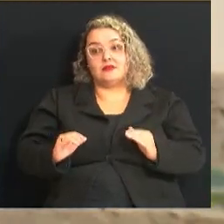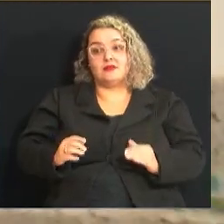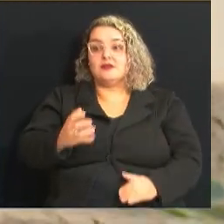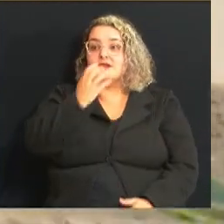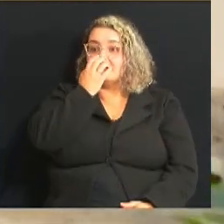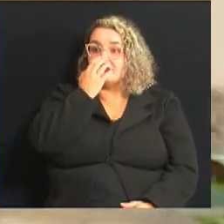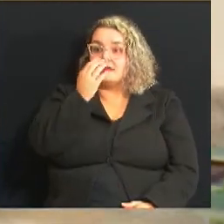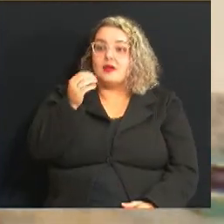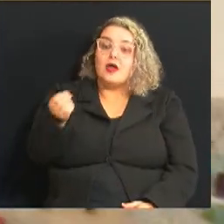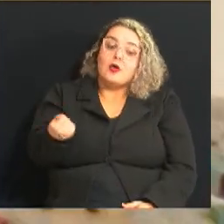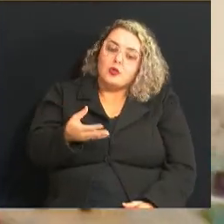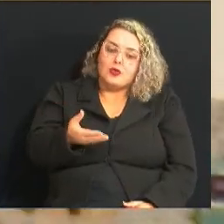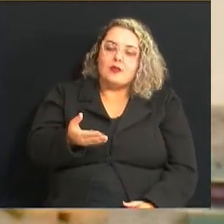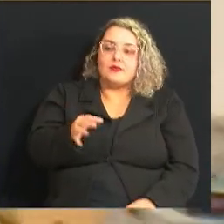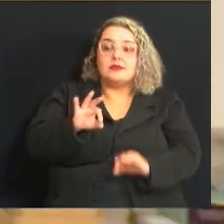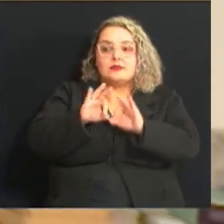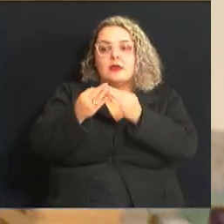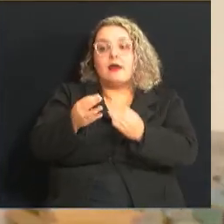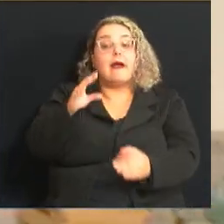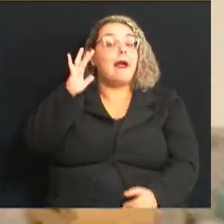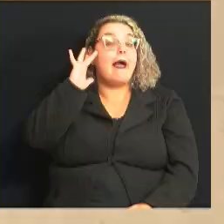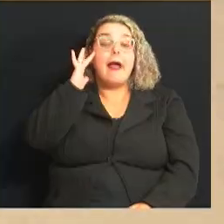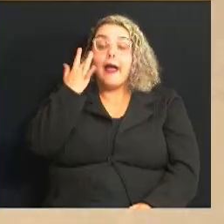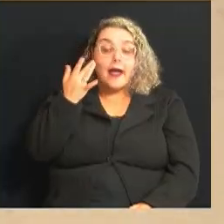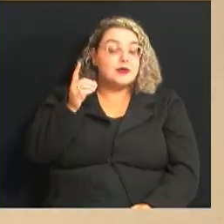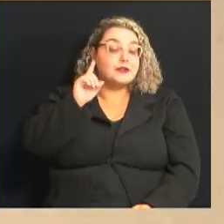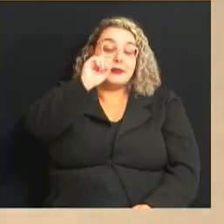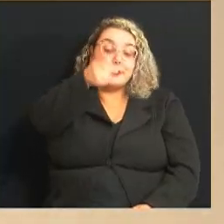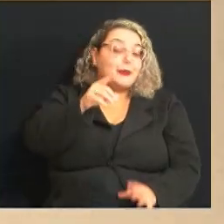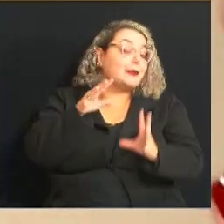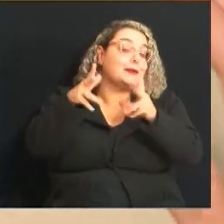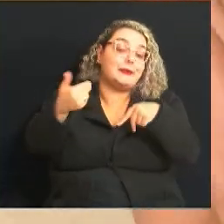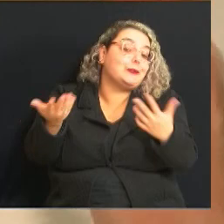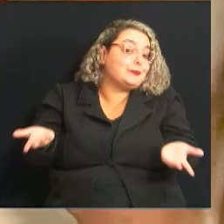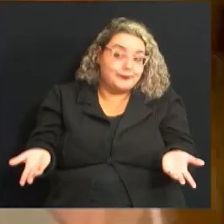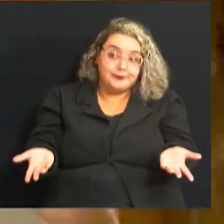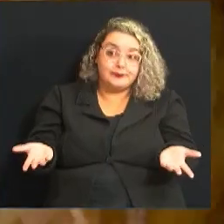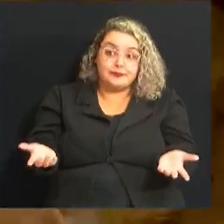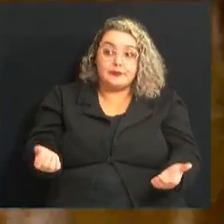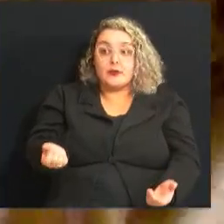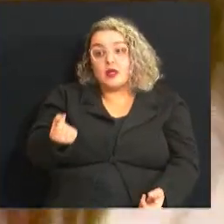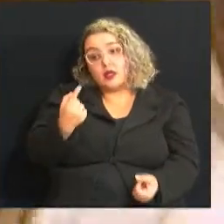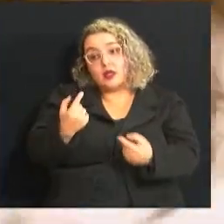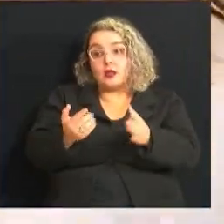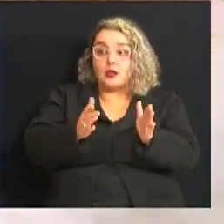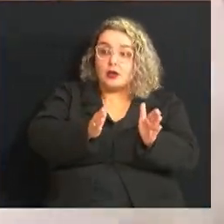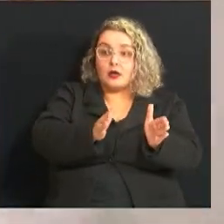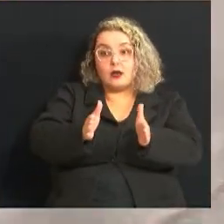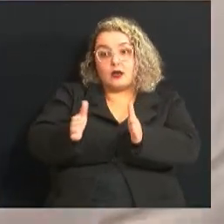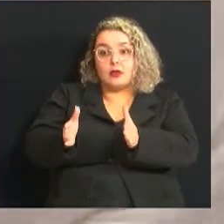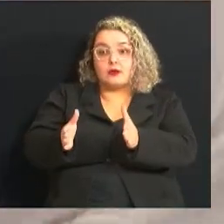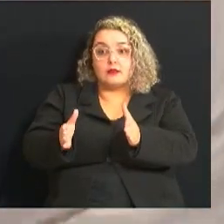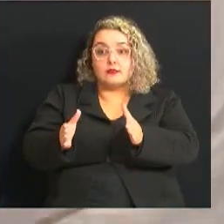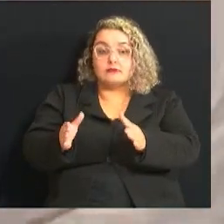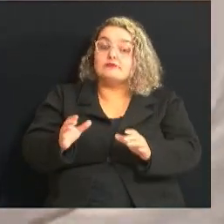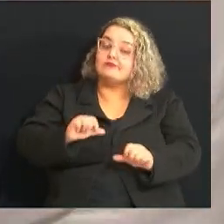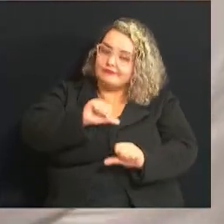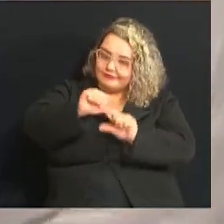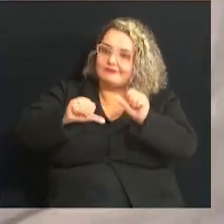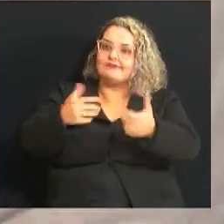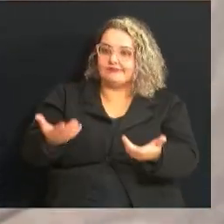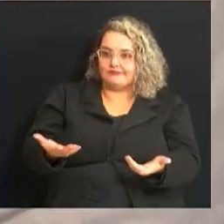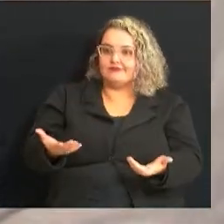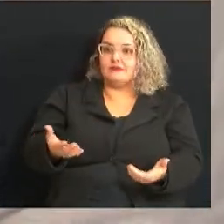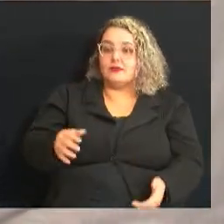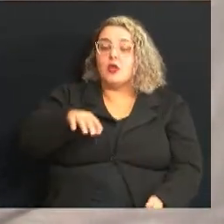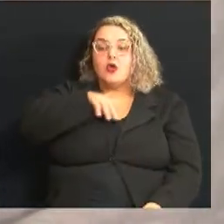da família, mas acha que manda em todo mundo. Após algumas sessões, o clima melhorou bastante. O animal, ele